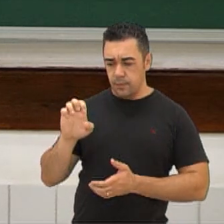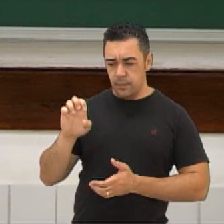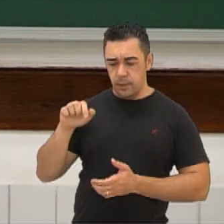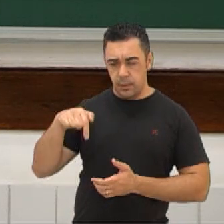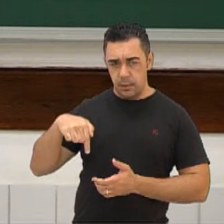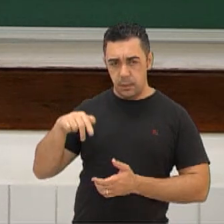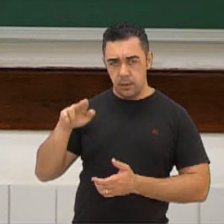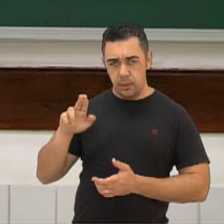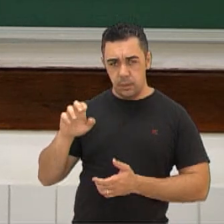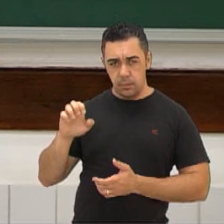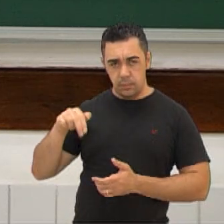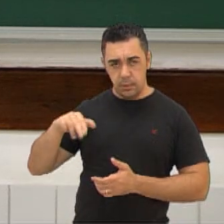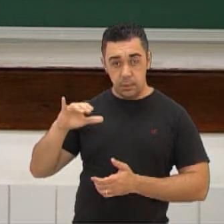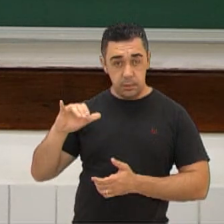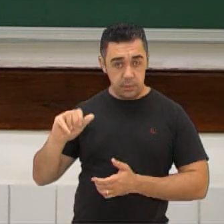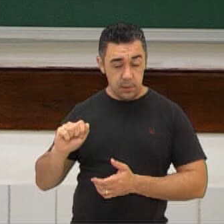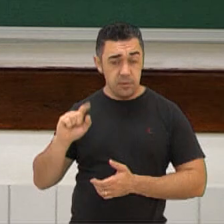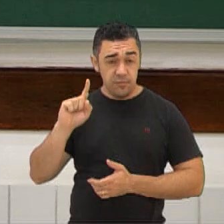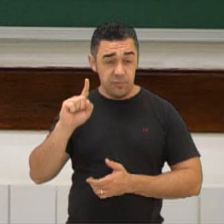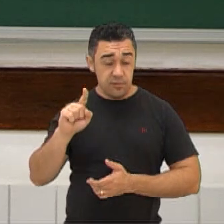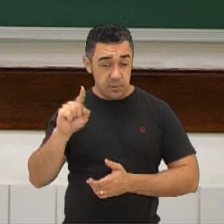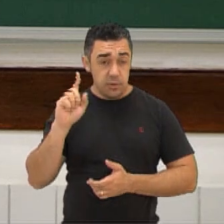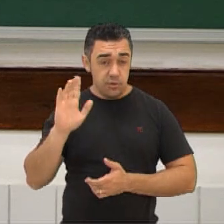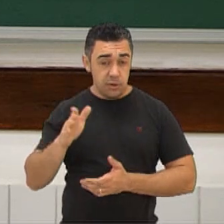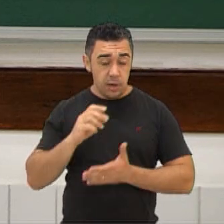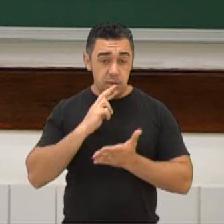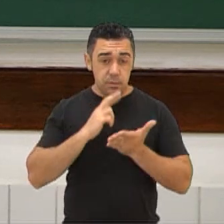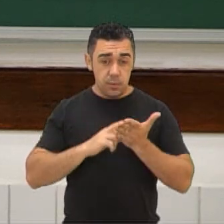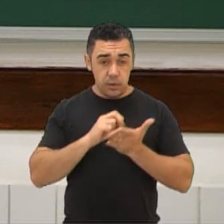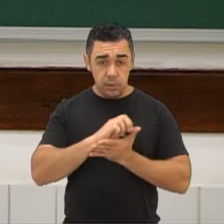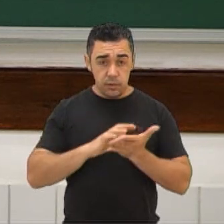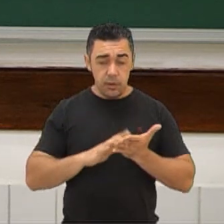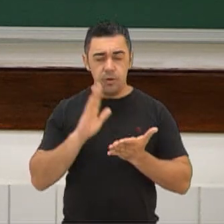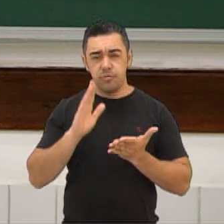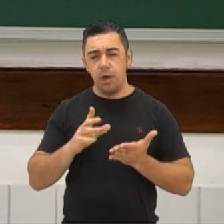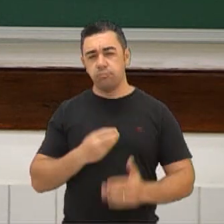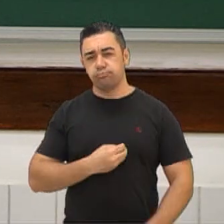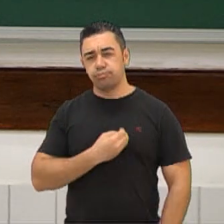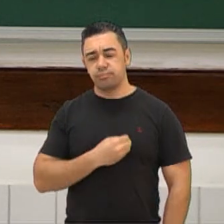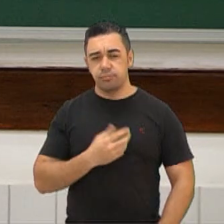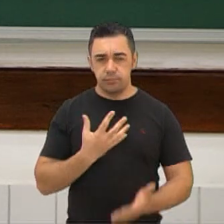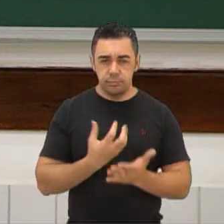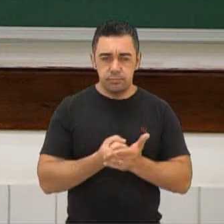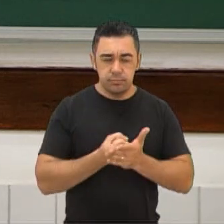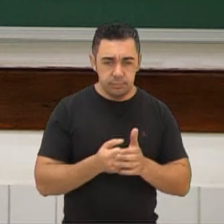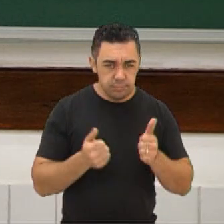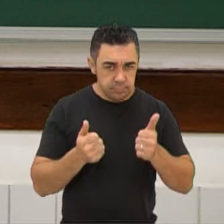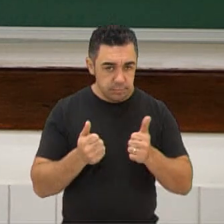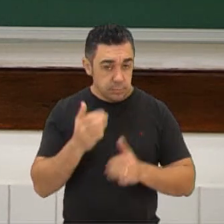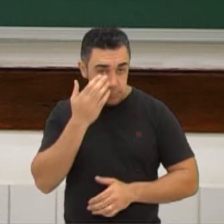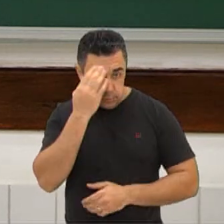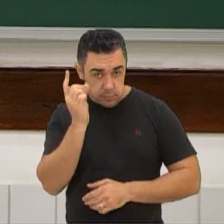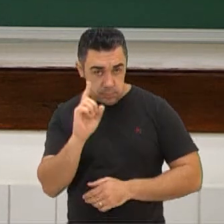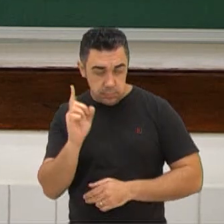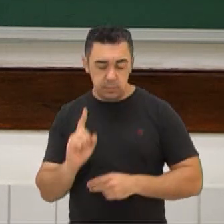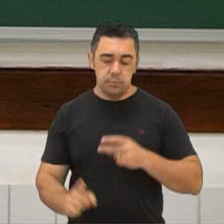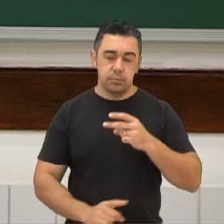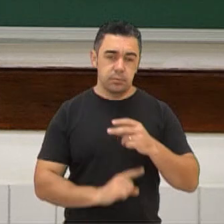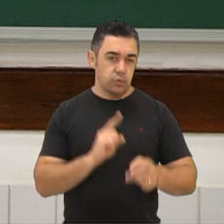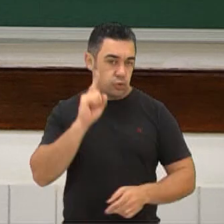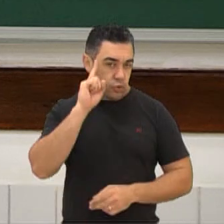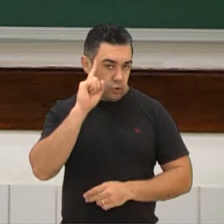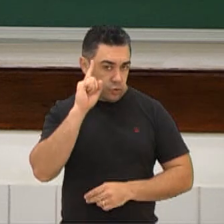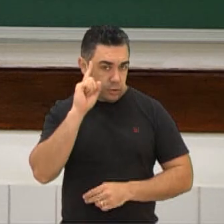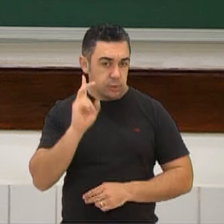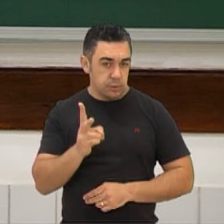realizando a atividade, consequentemente já está confirmando aí a sua presença nessa aula. Não esqueçam de fazer isso aí todos os dias